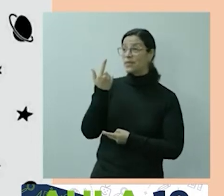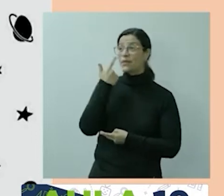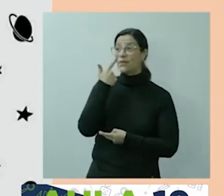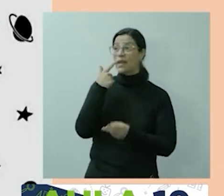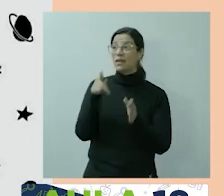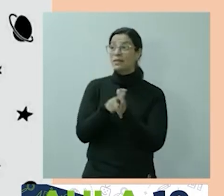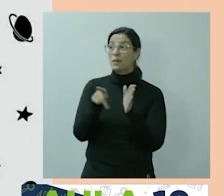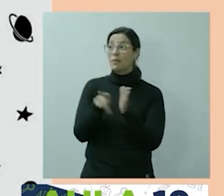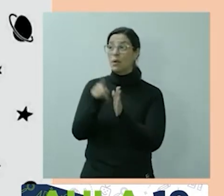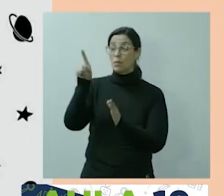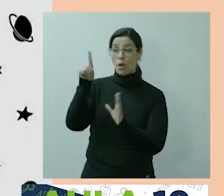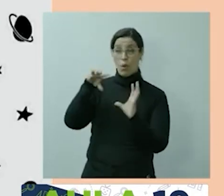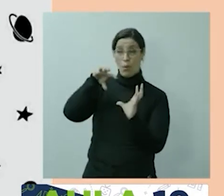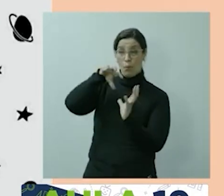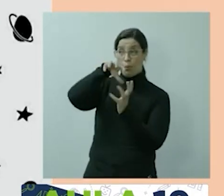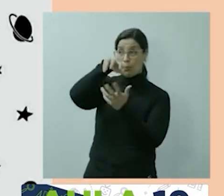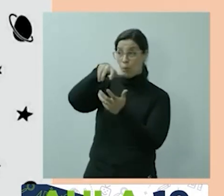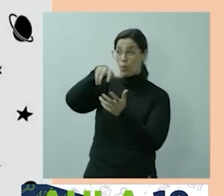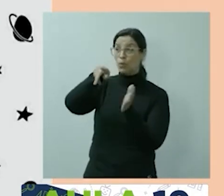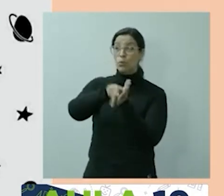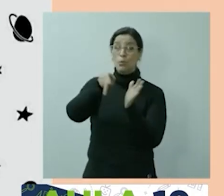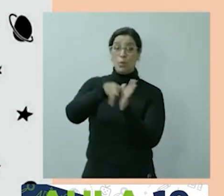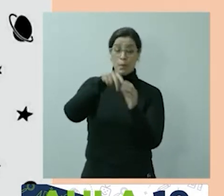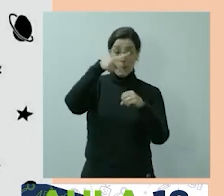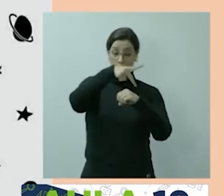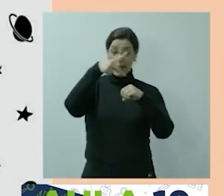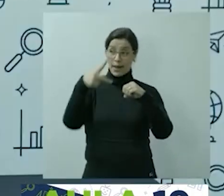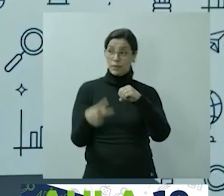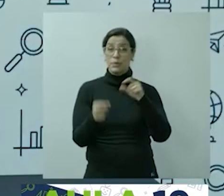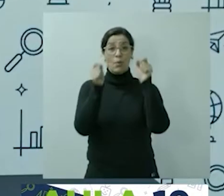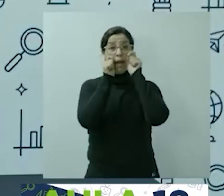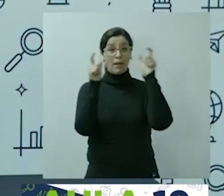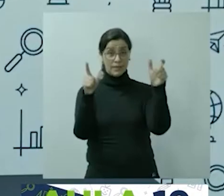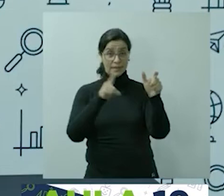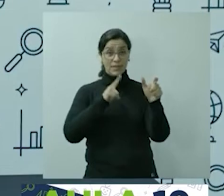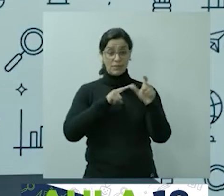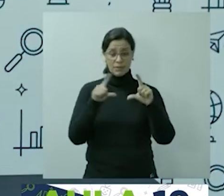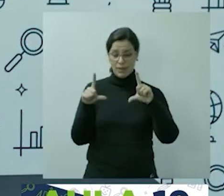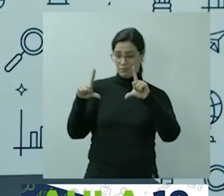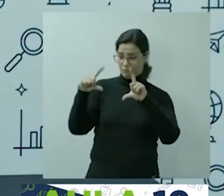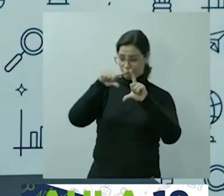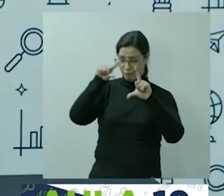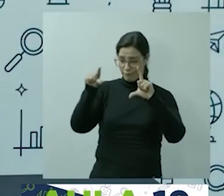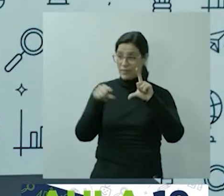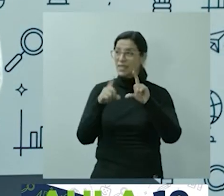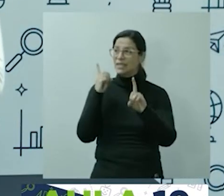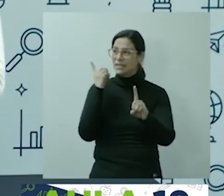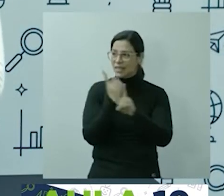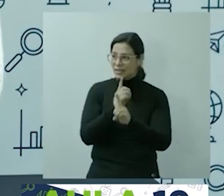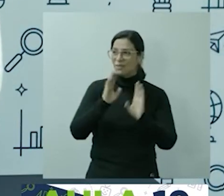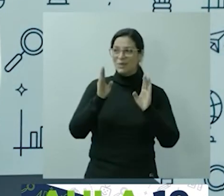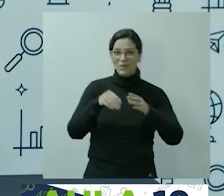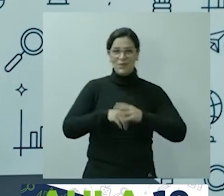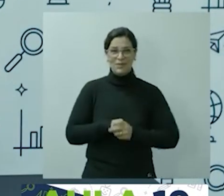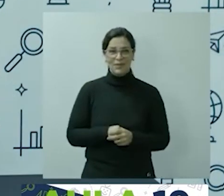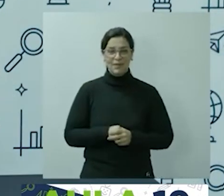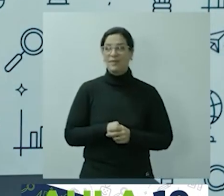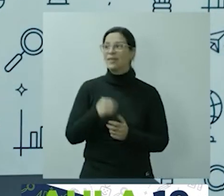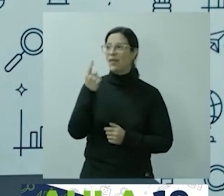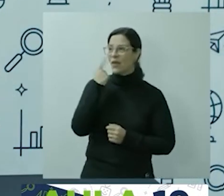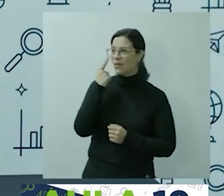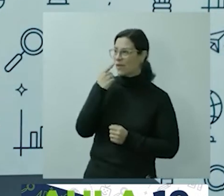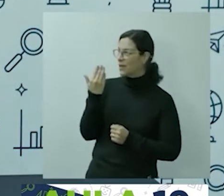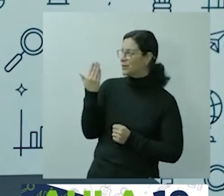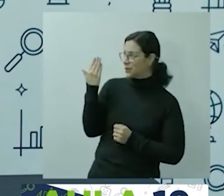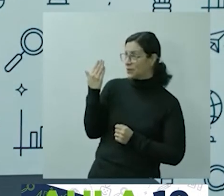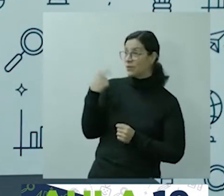o planeta do Pequeno Príncipe. Prestem bem atenção aqui no planeta. Descobriram?